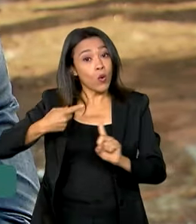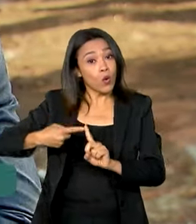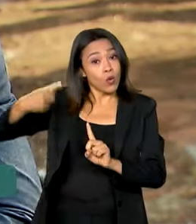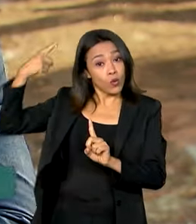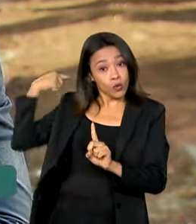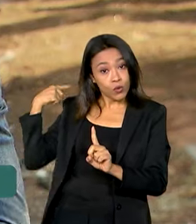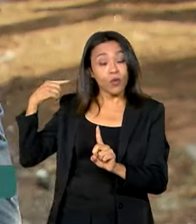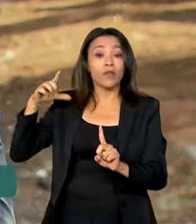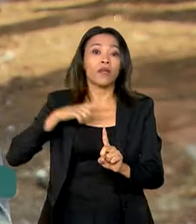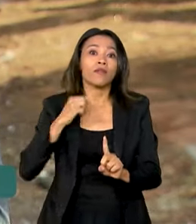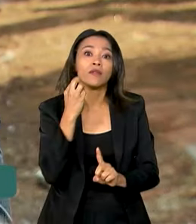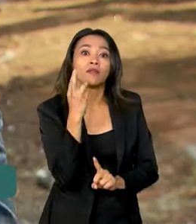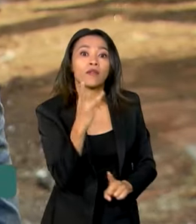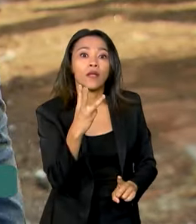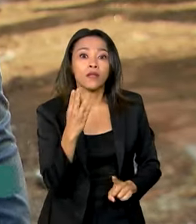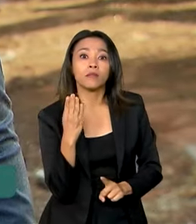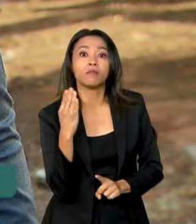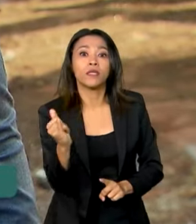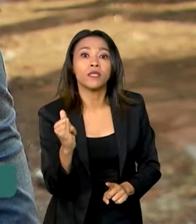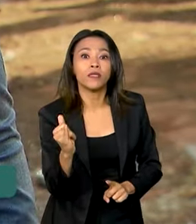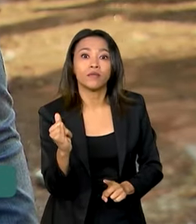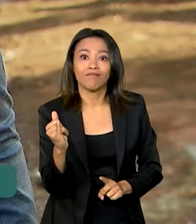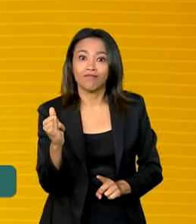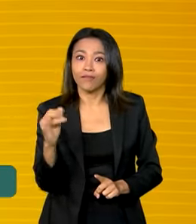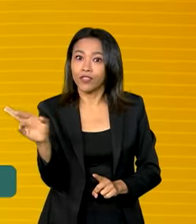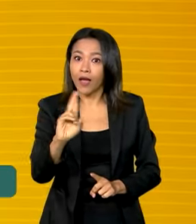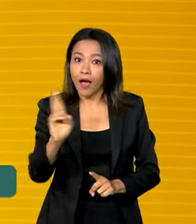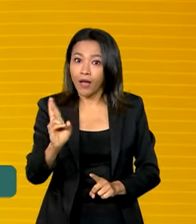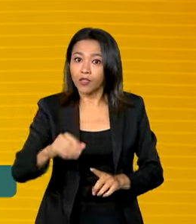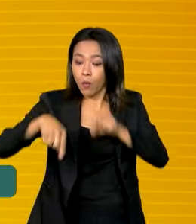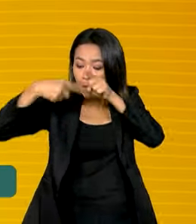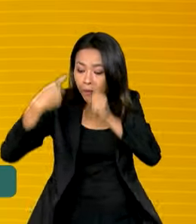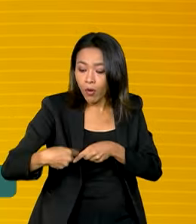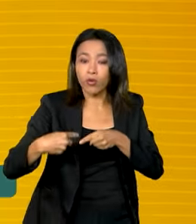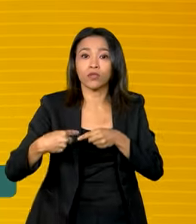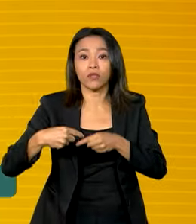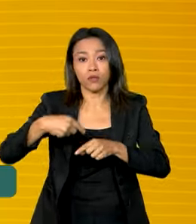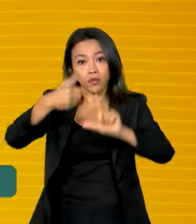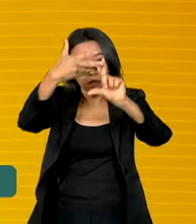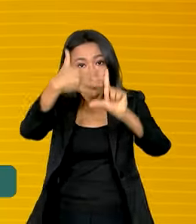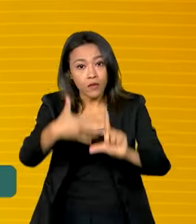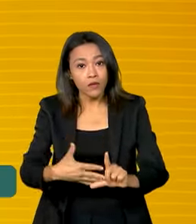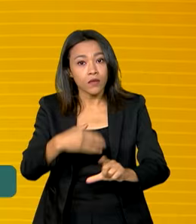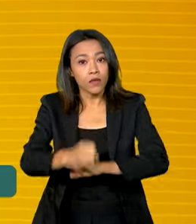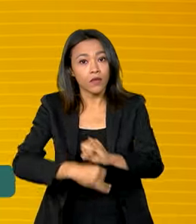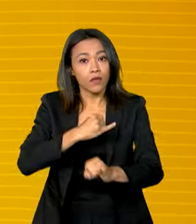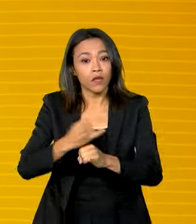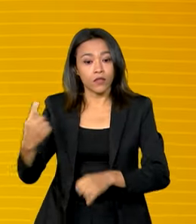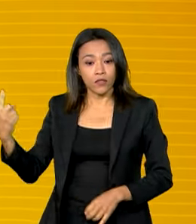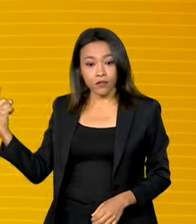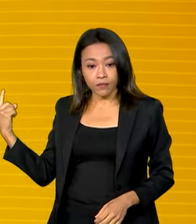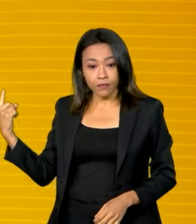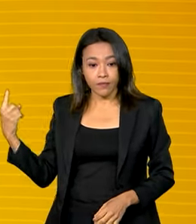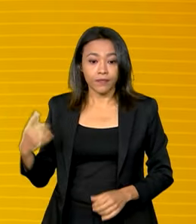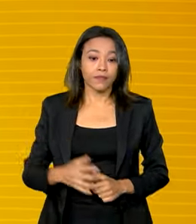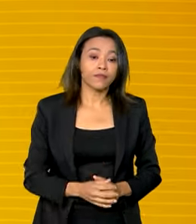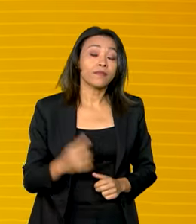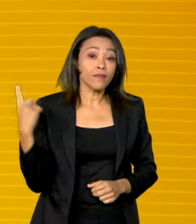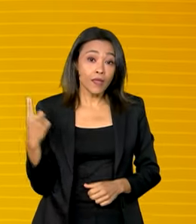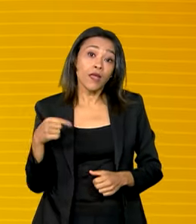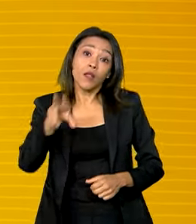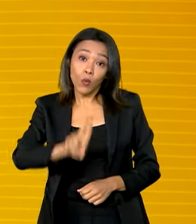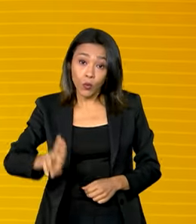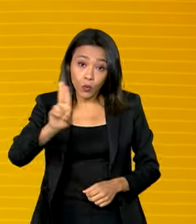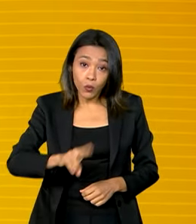movimentaram R bilhões de reais em apostas online utilizar de mecanismo para o uso